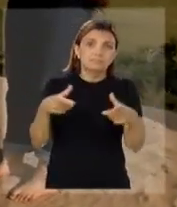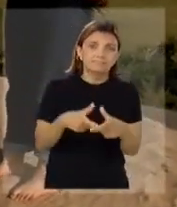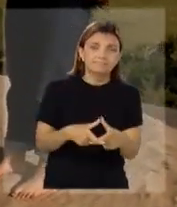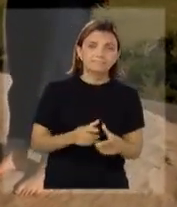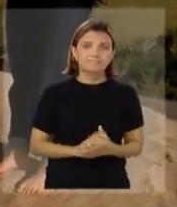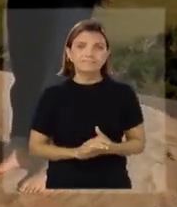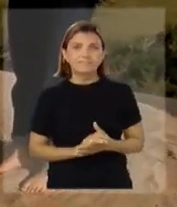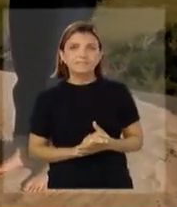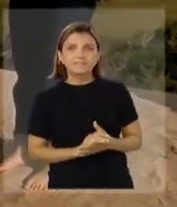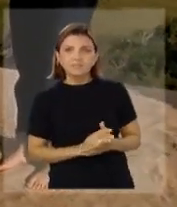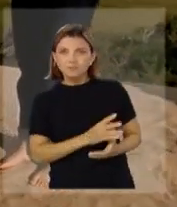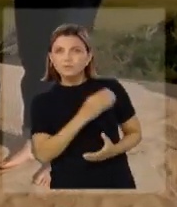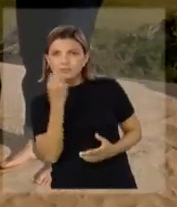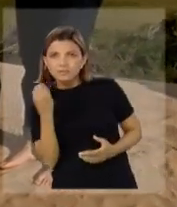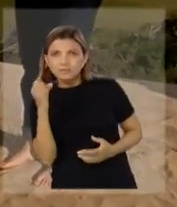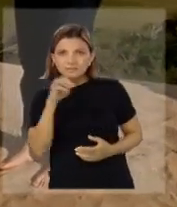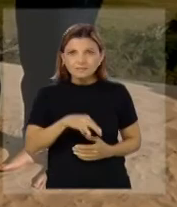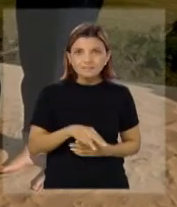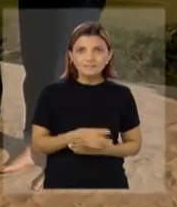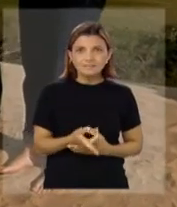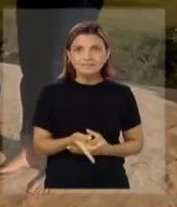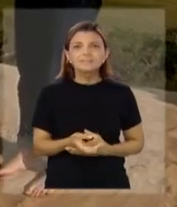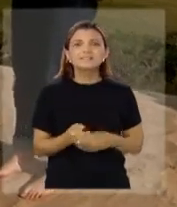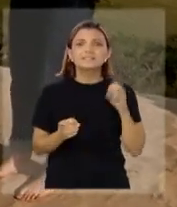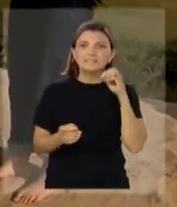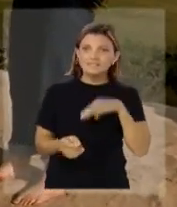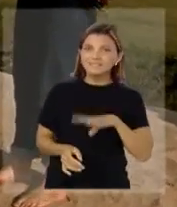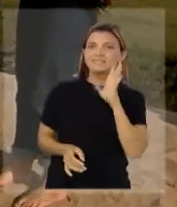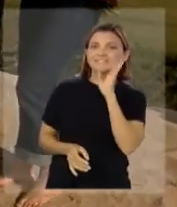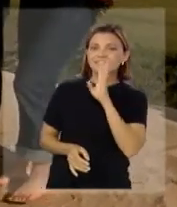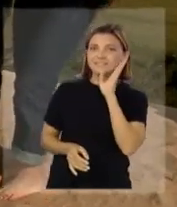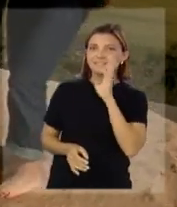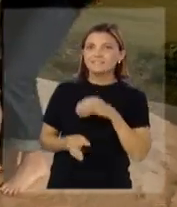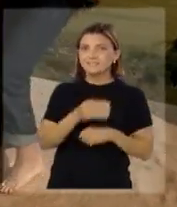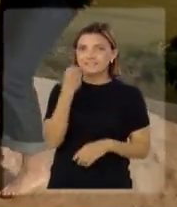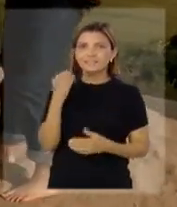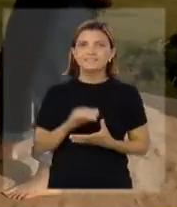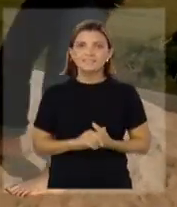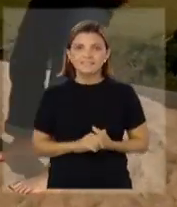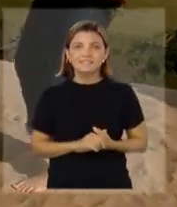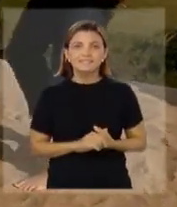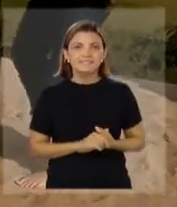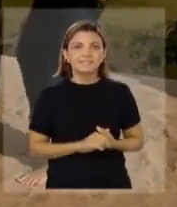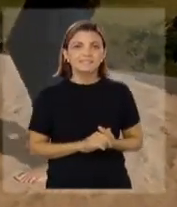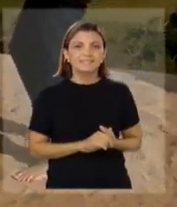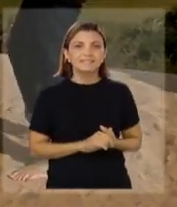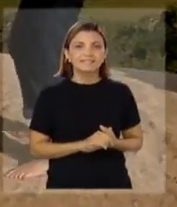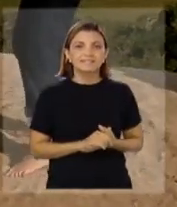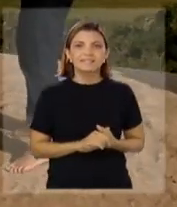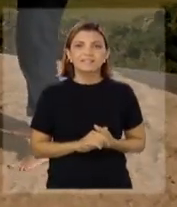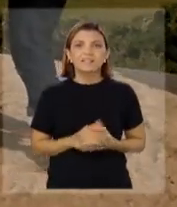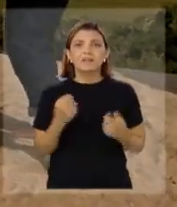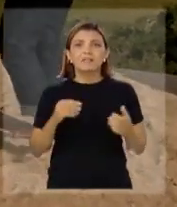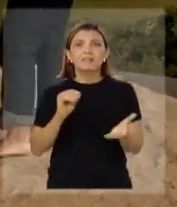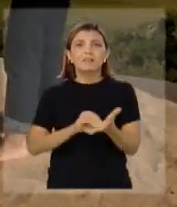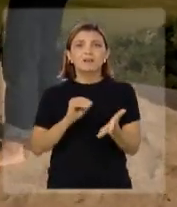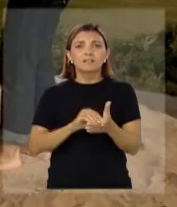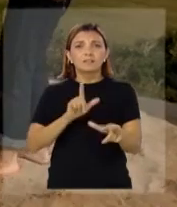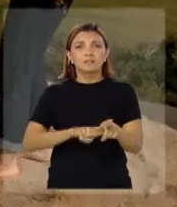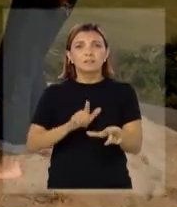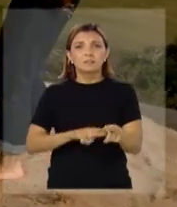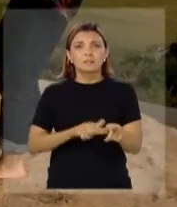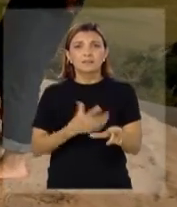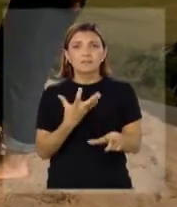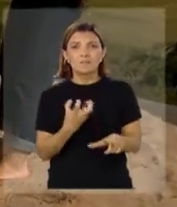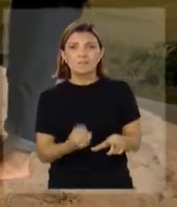né? Nossa. Bom, mas pessoal, era isso. O que vocês estão achando? Gostaram? Legal. Deu. Ficou mais seco agora. Deu pra secar os